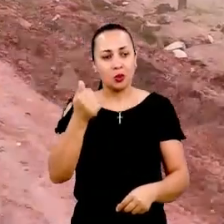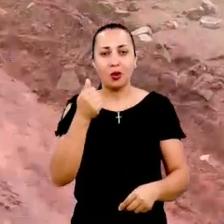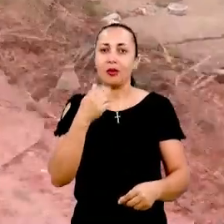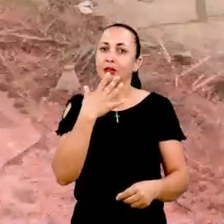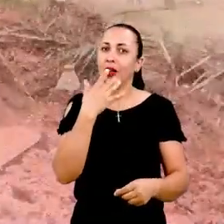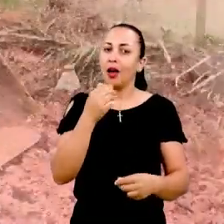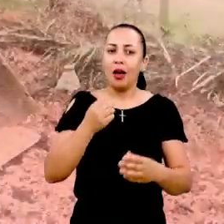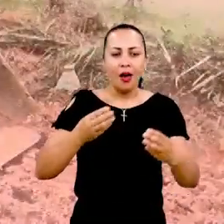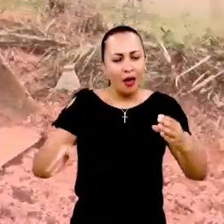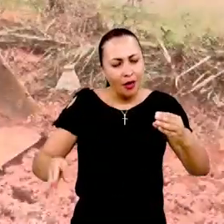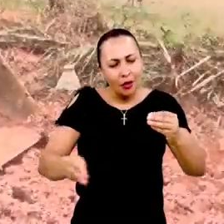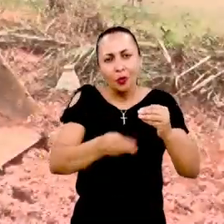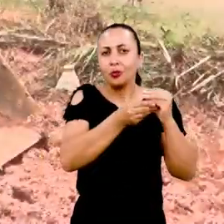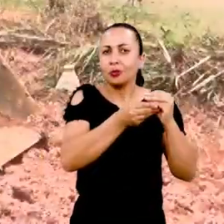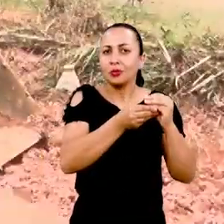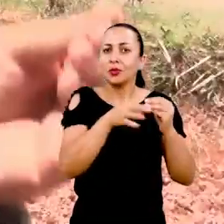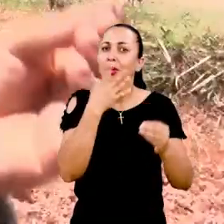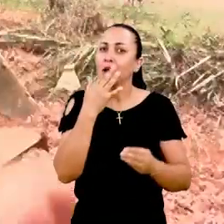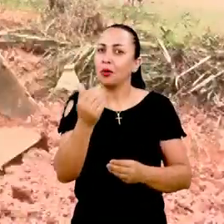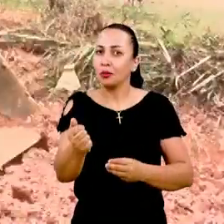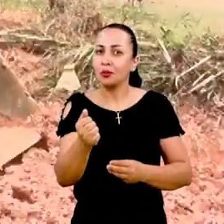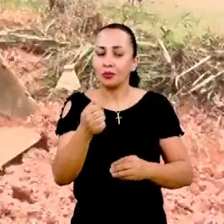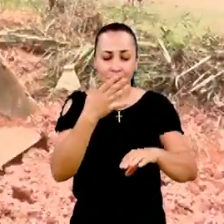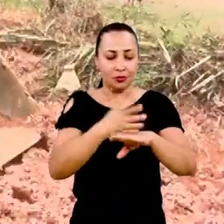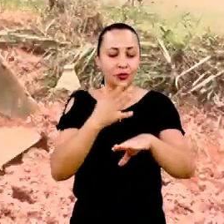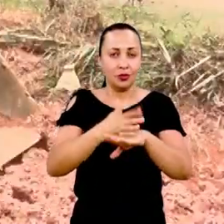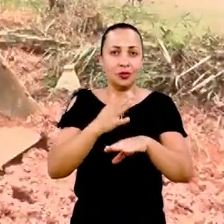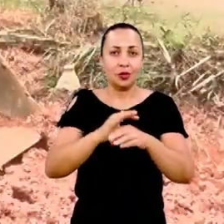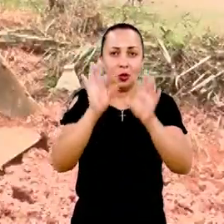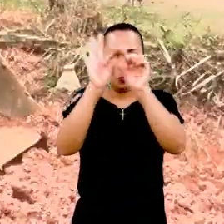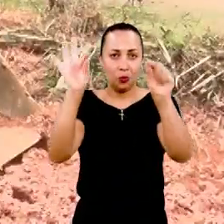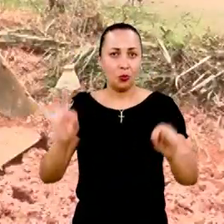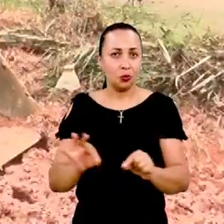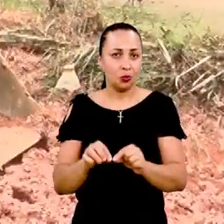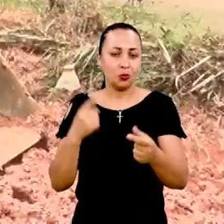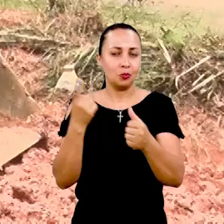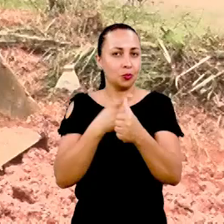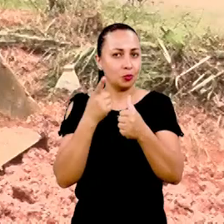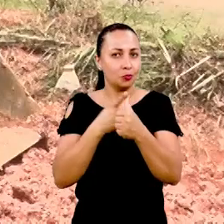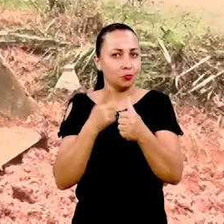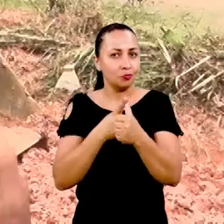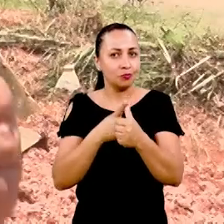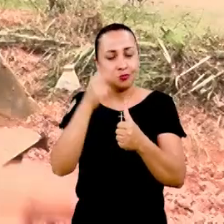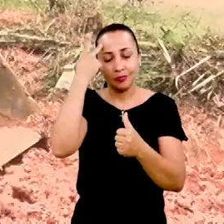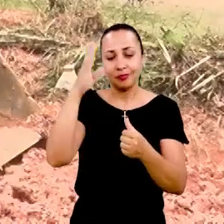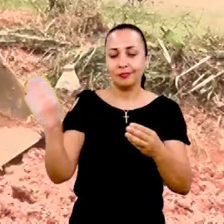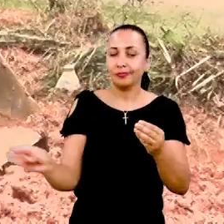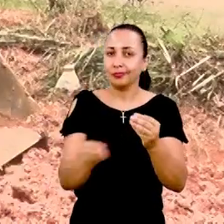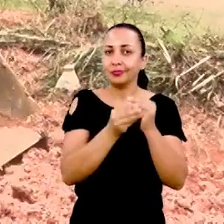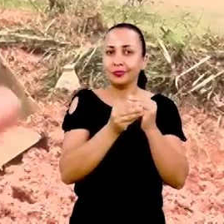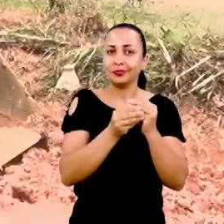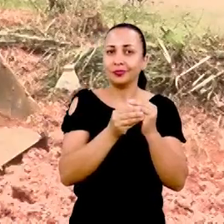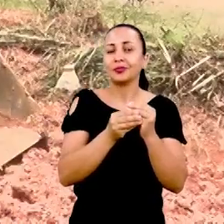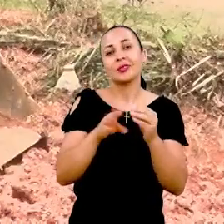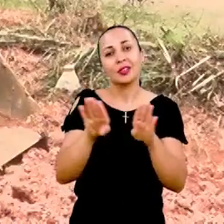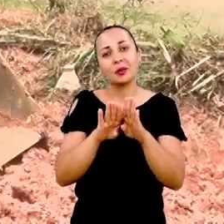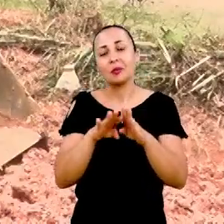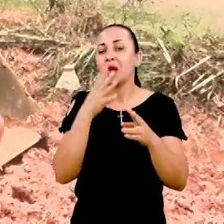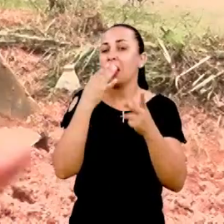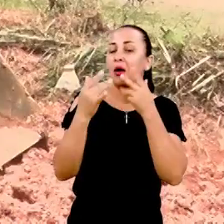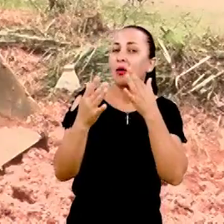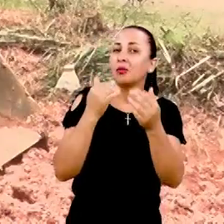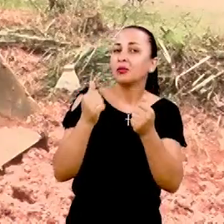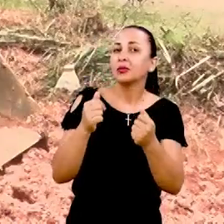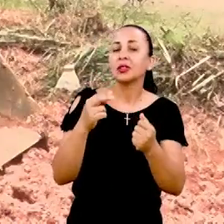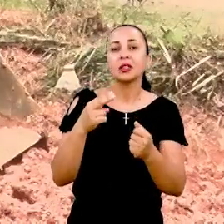conseguir incorporar um pigmento orgânico que está sendo testado aqui nesse projeto piloto, incorporar esse pigmento orgânico que